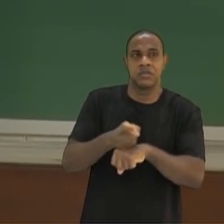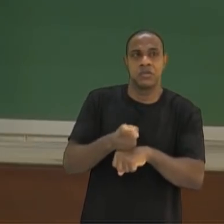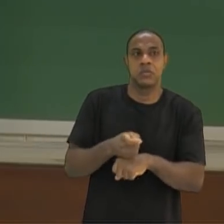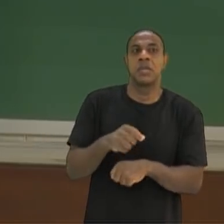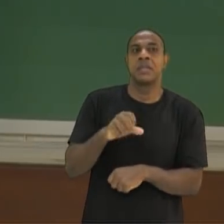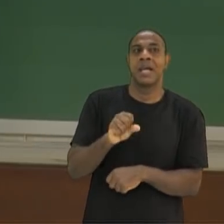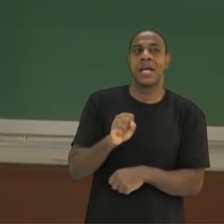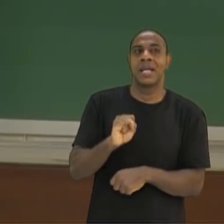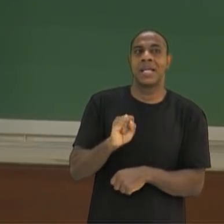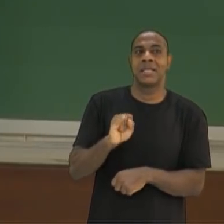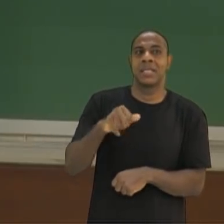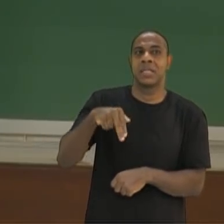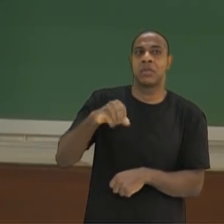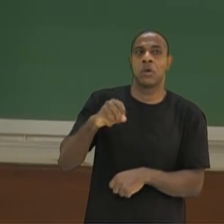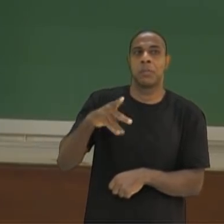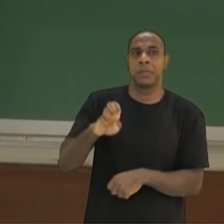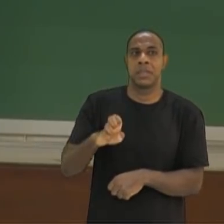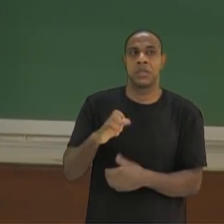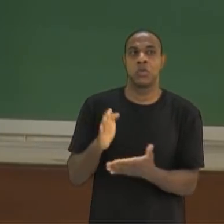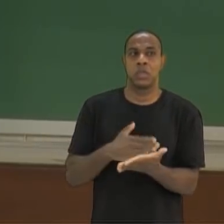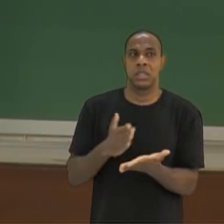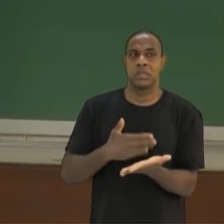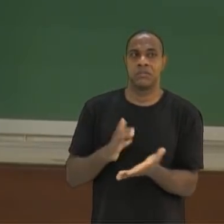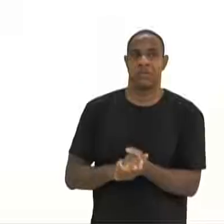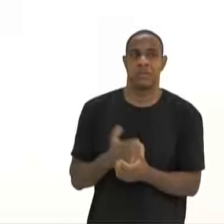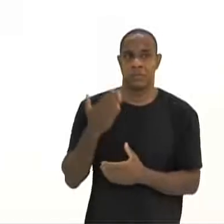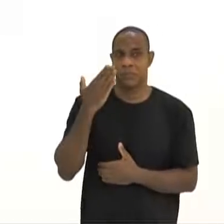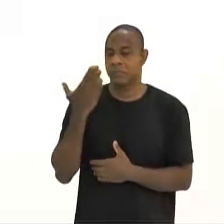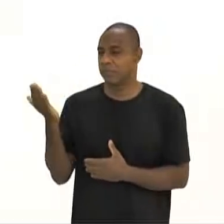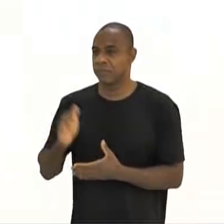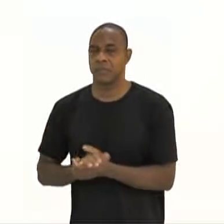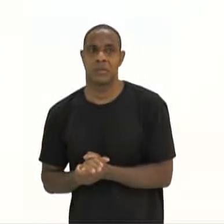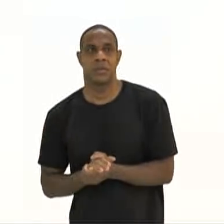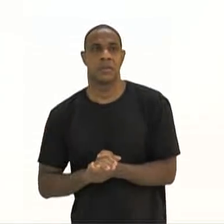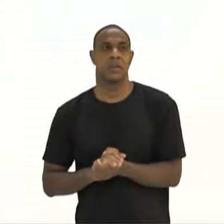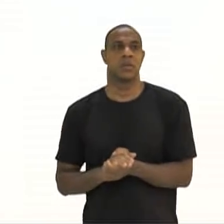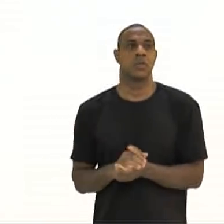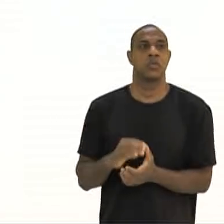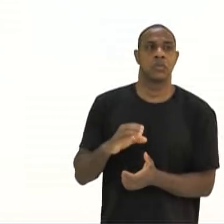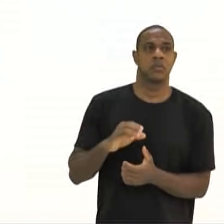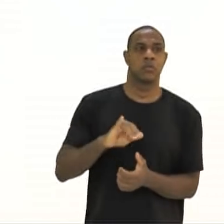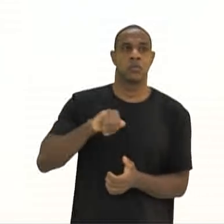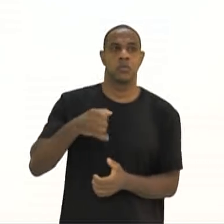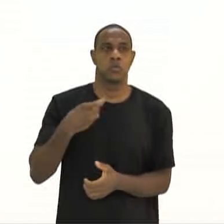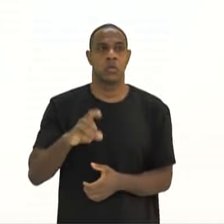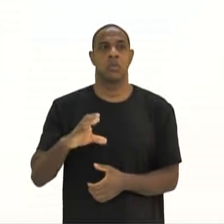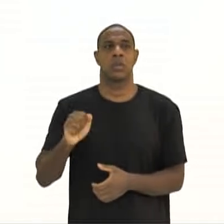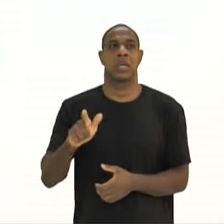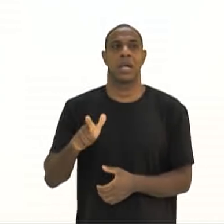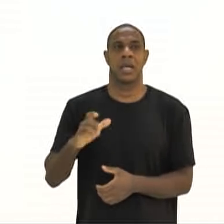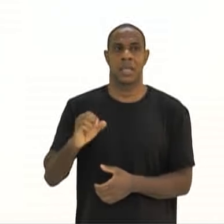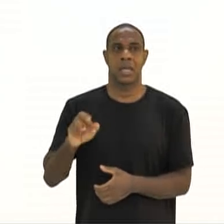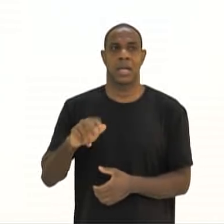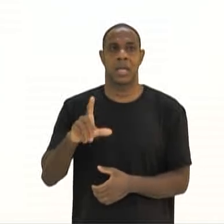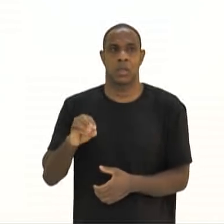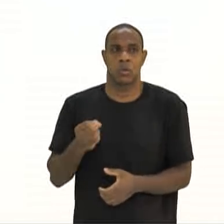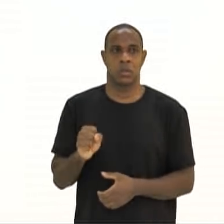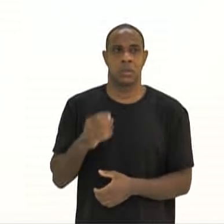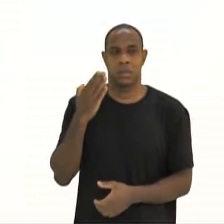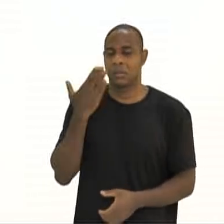livro. De João Carlos Marinho, O Caneco de Prata, publicado em 1971, é o